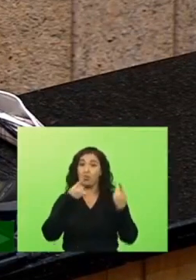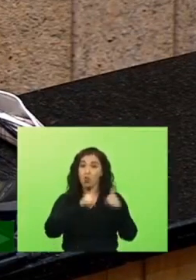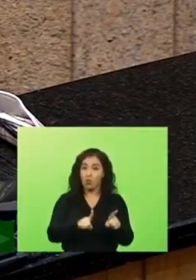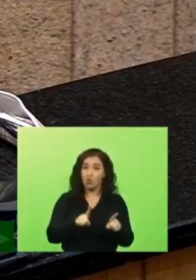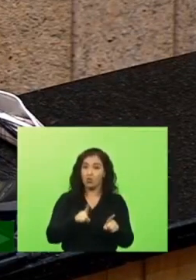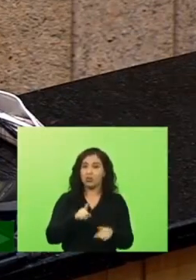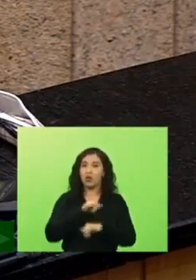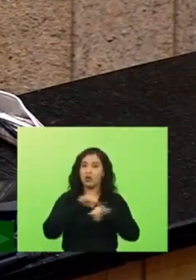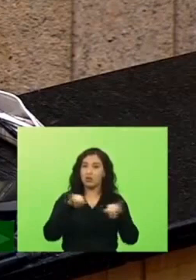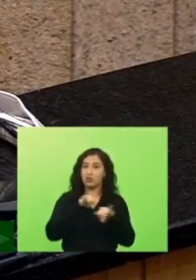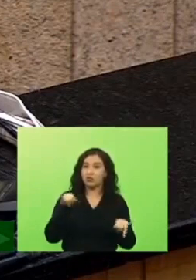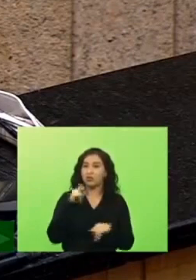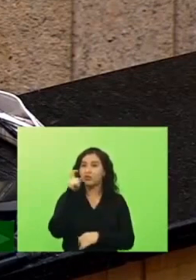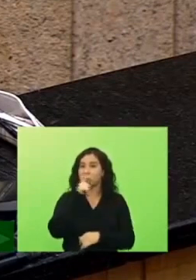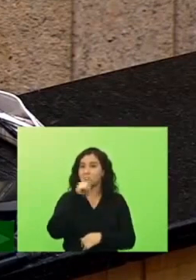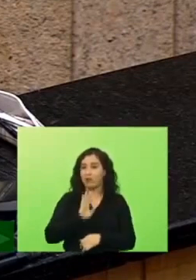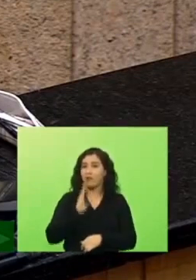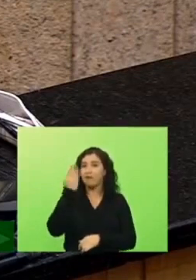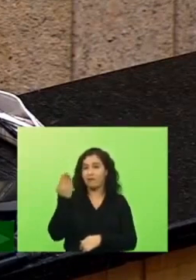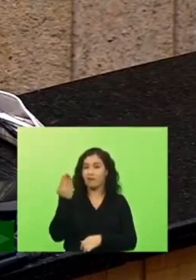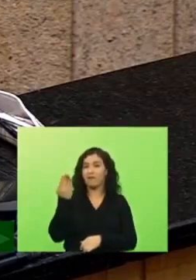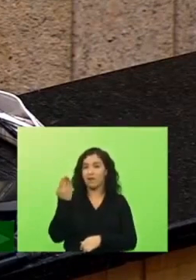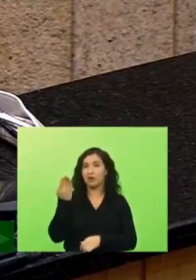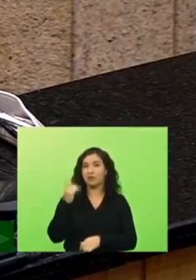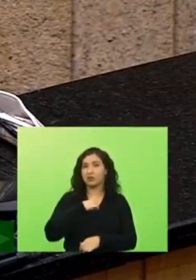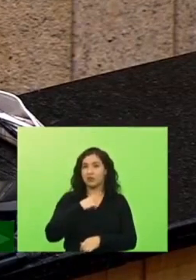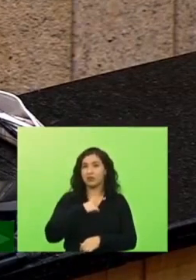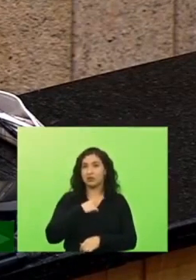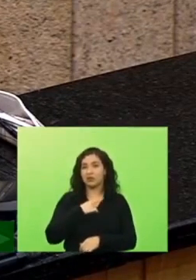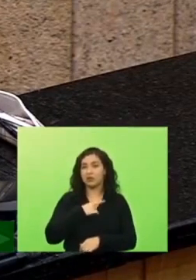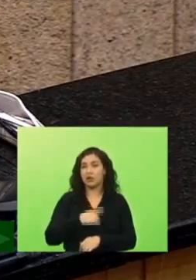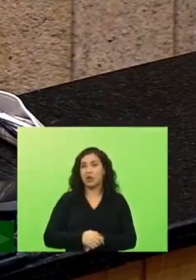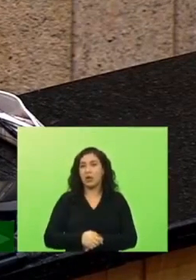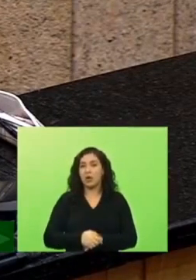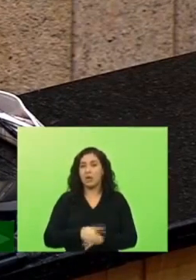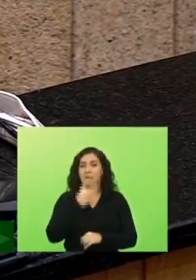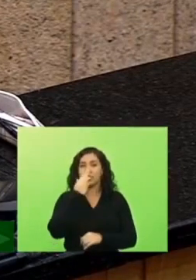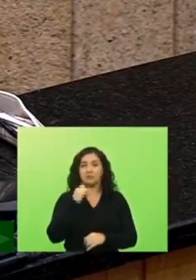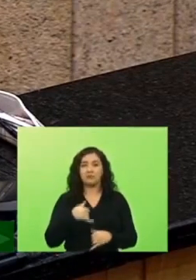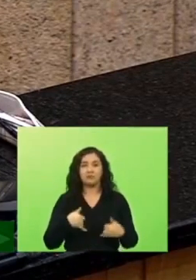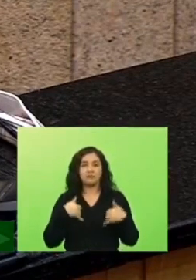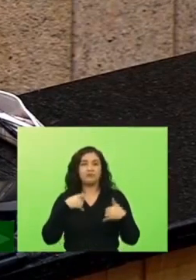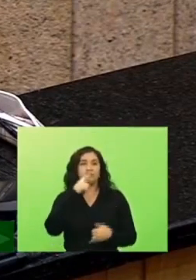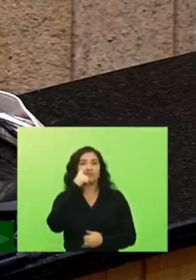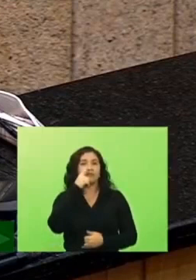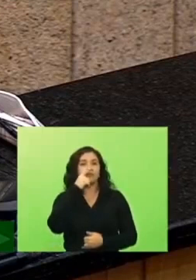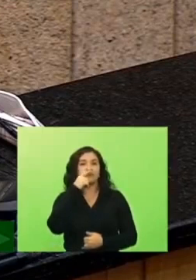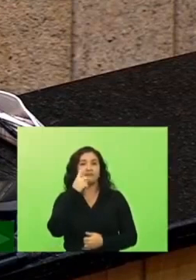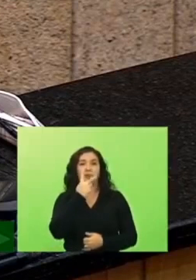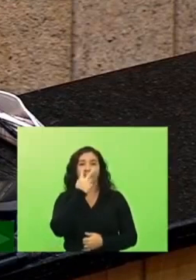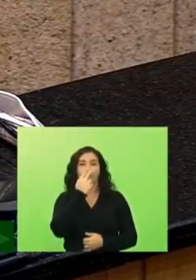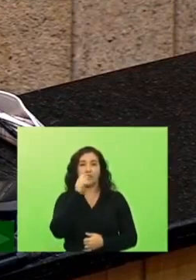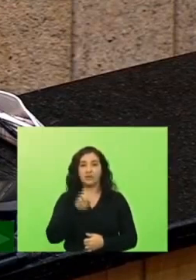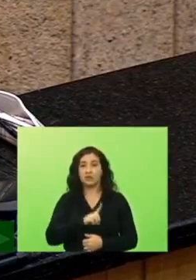sempre noticiando aquela CPI absurda lá, a CPI das fake news, com ar de soberba, como se o pessoal de direita fosse, em